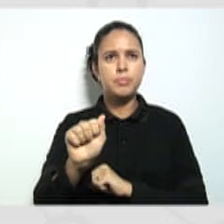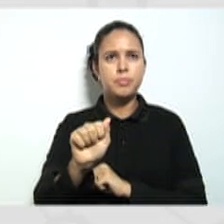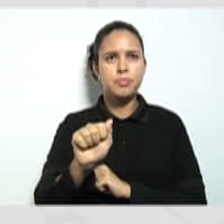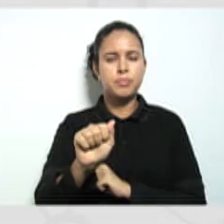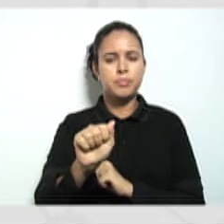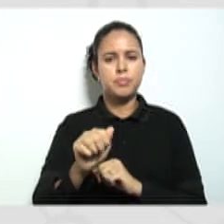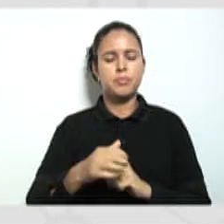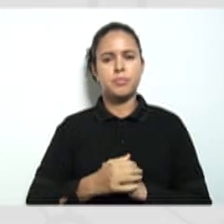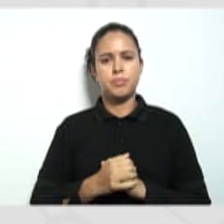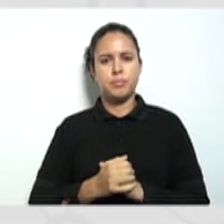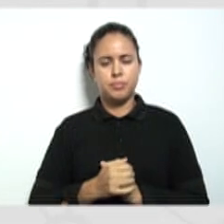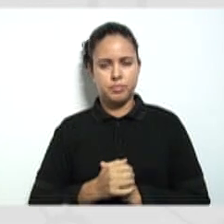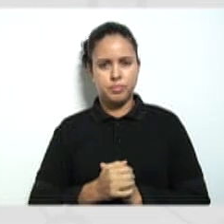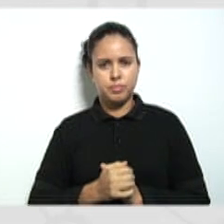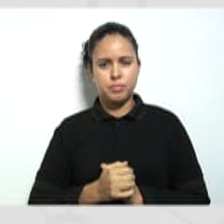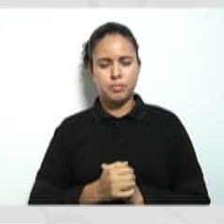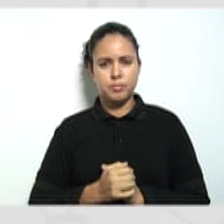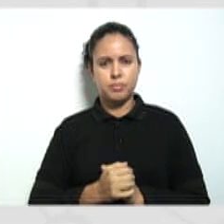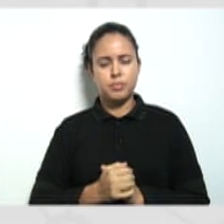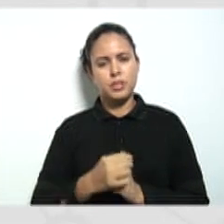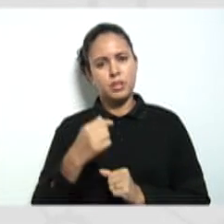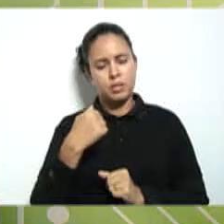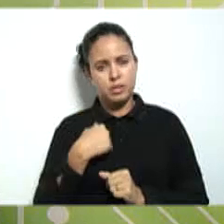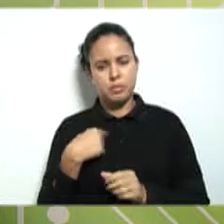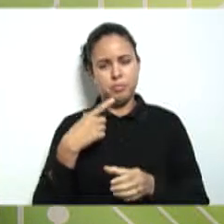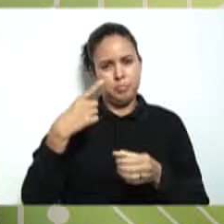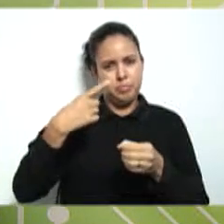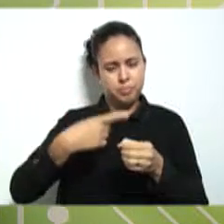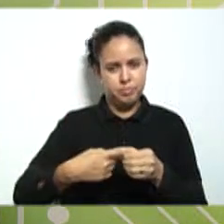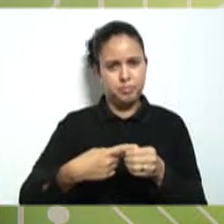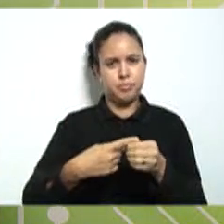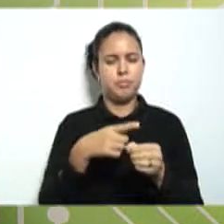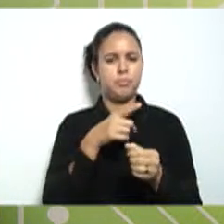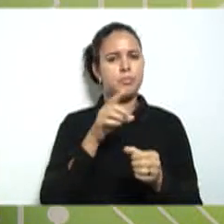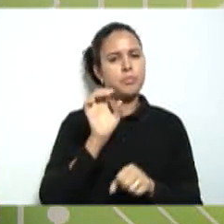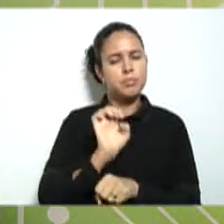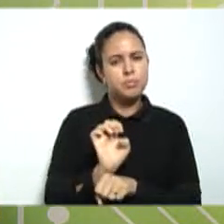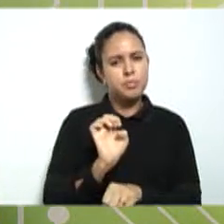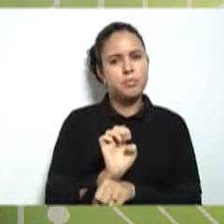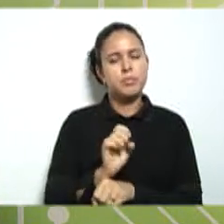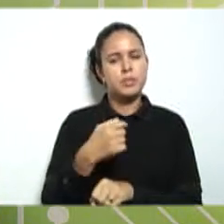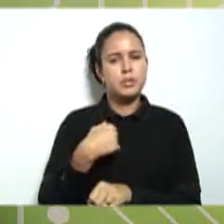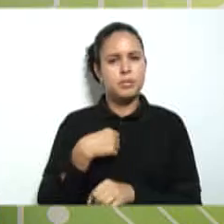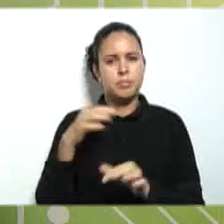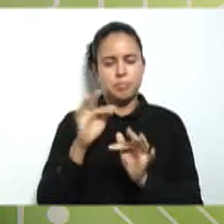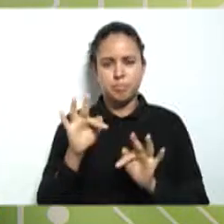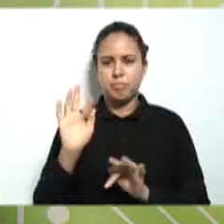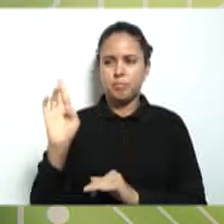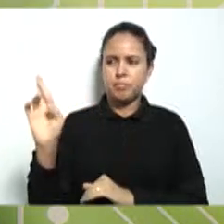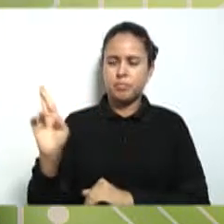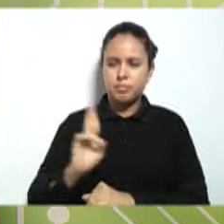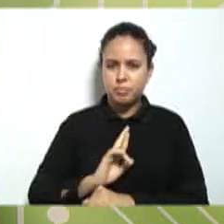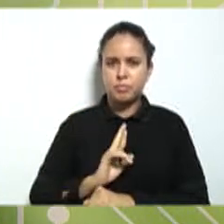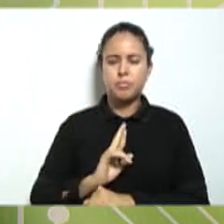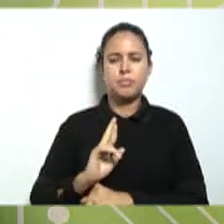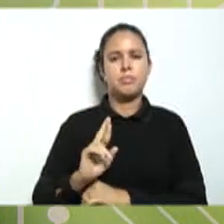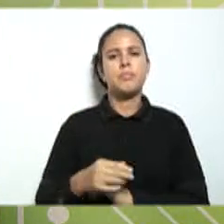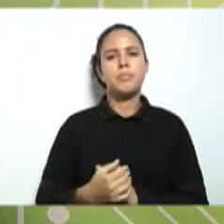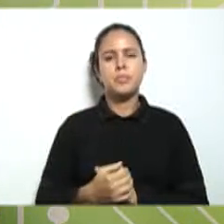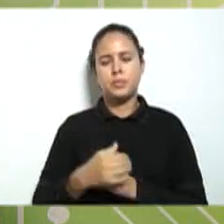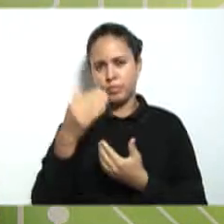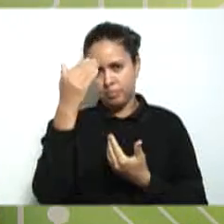Professor, eu sou de Rolim de Moura, você sabe, é uma cidade aqui no interior do estado, bem pertinho ali de Santa Luzia. Eu fico muito feliz quando vocês mandam a resposta. Me sinto em casa. Muito